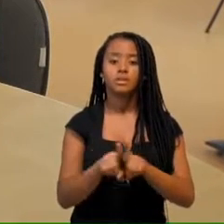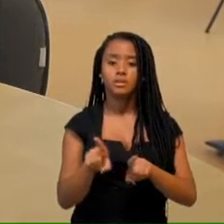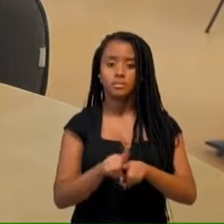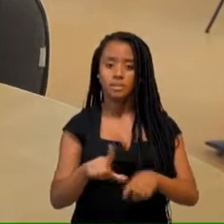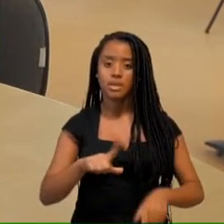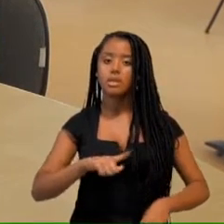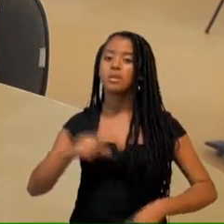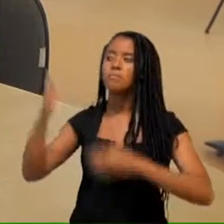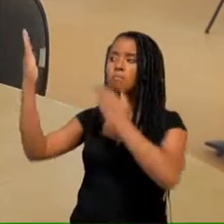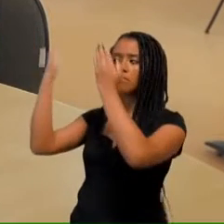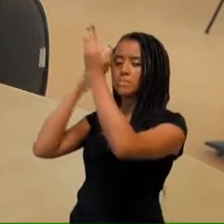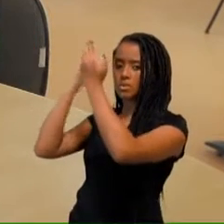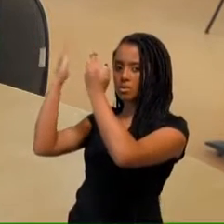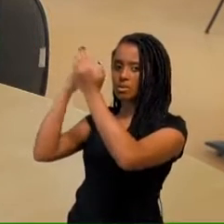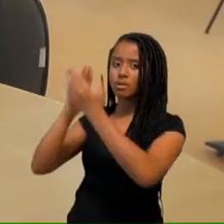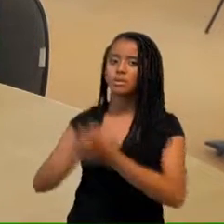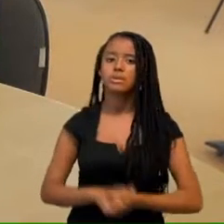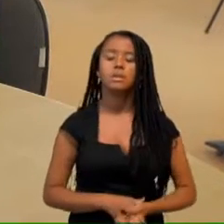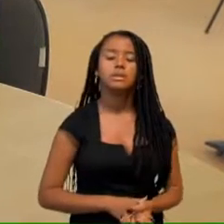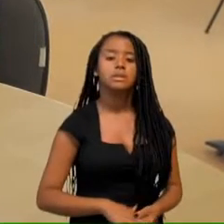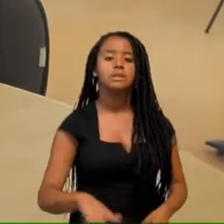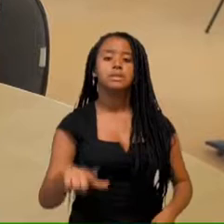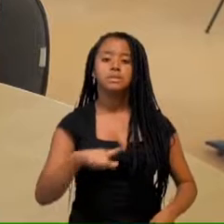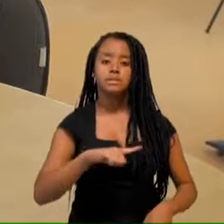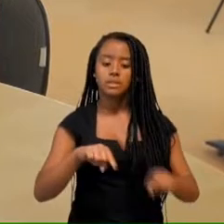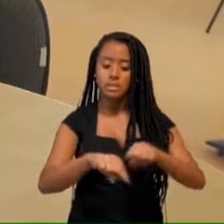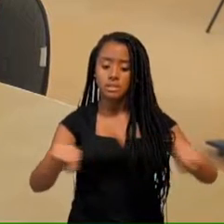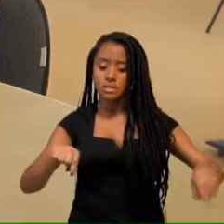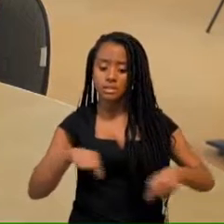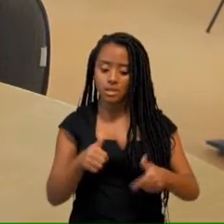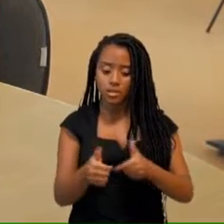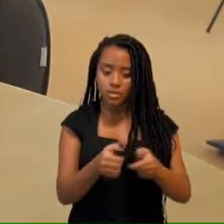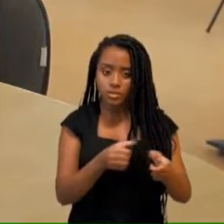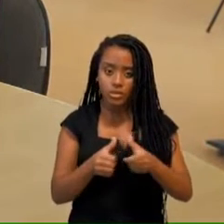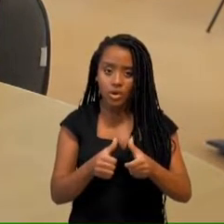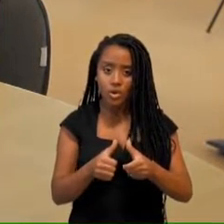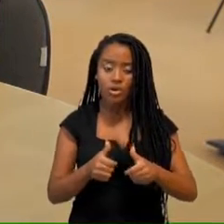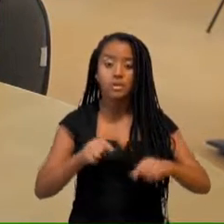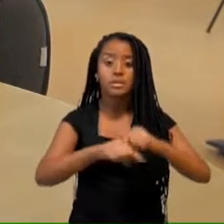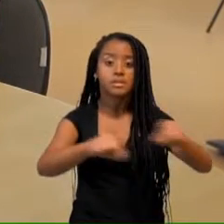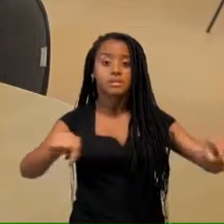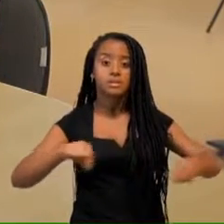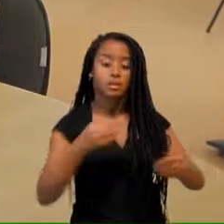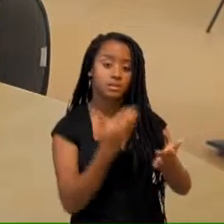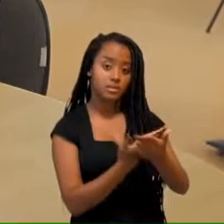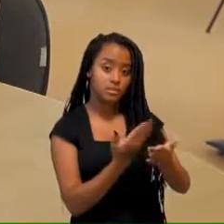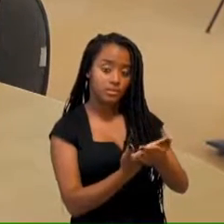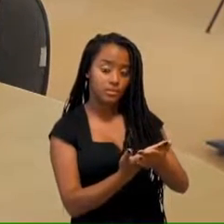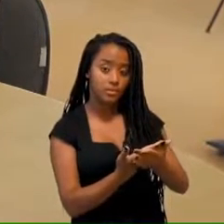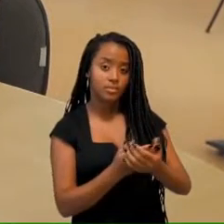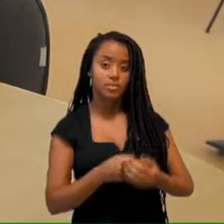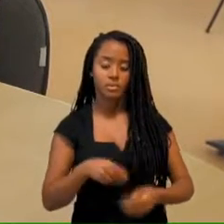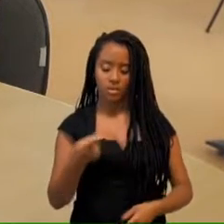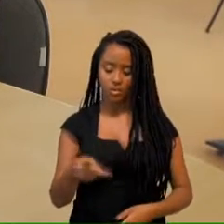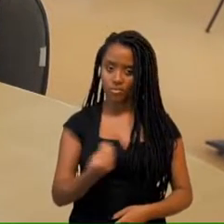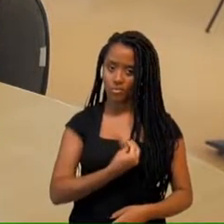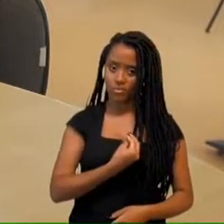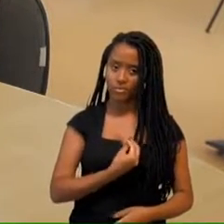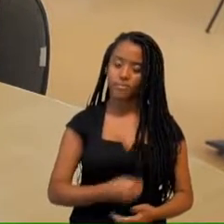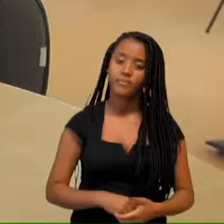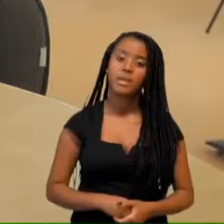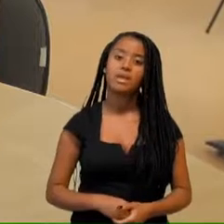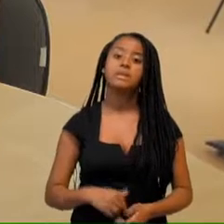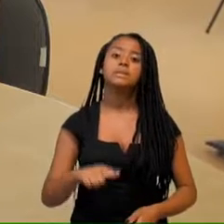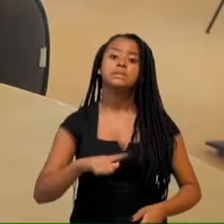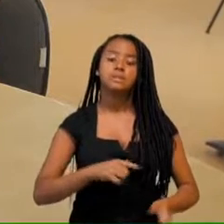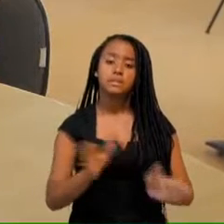serviço da Psicologia a gente tem sala de jogos essa sala de estudos que é essa sala que nós estamos aqui agora e acesso ao